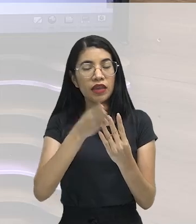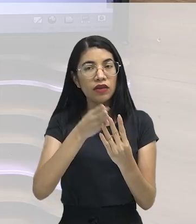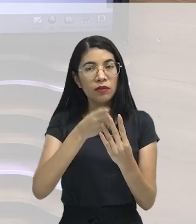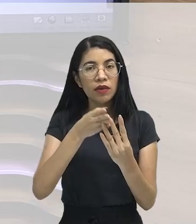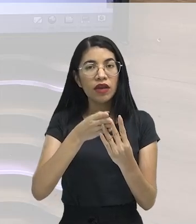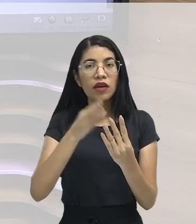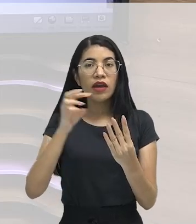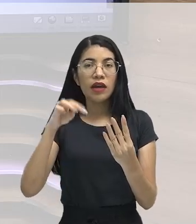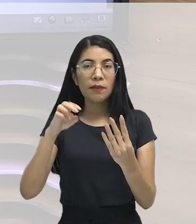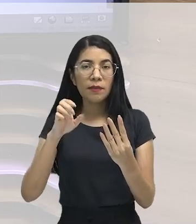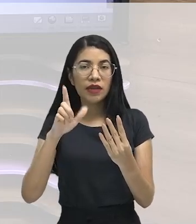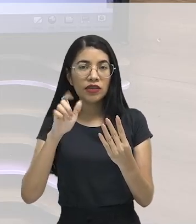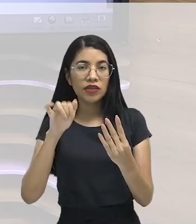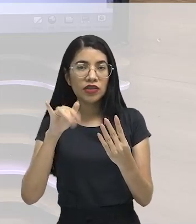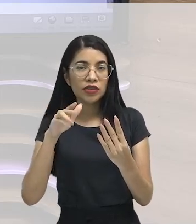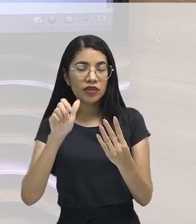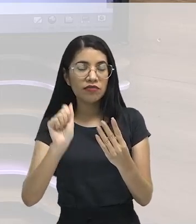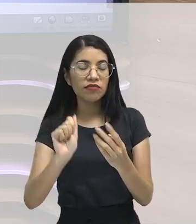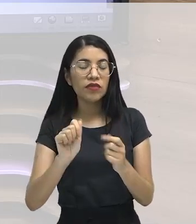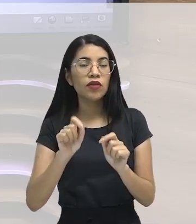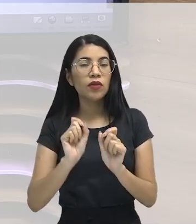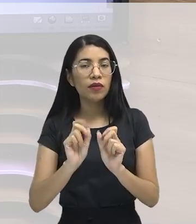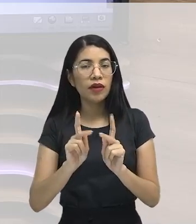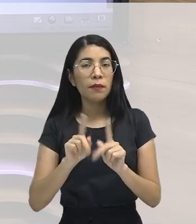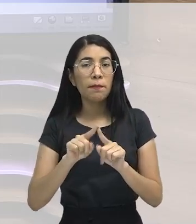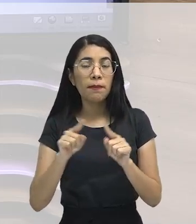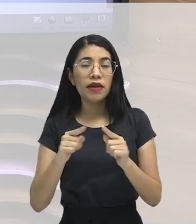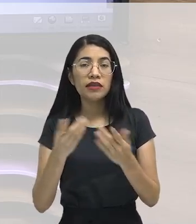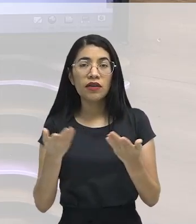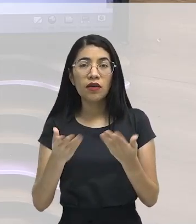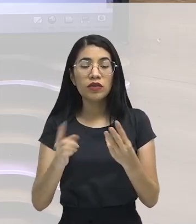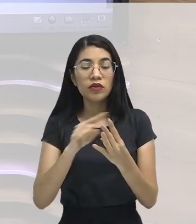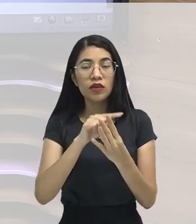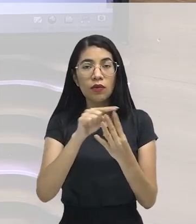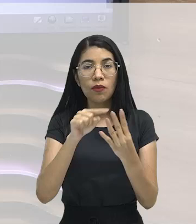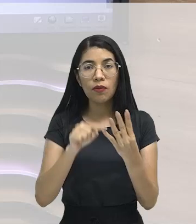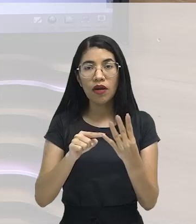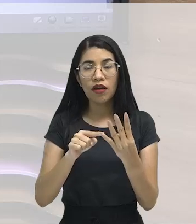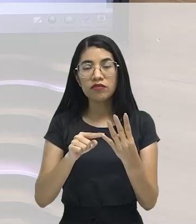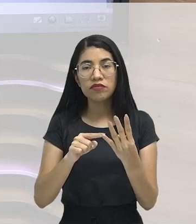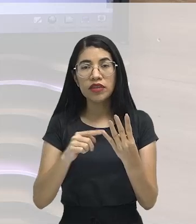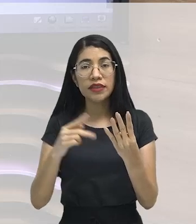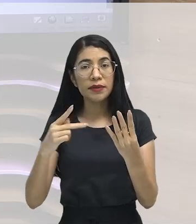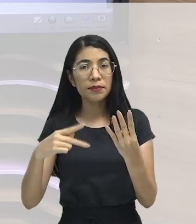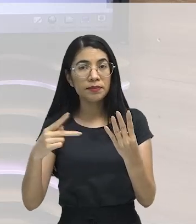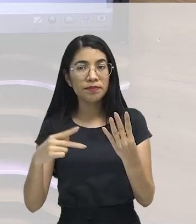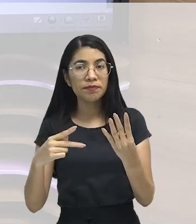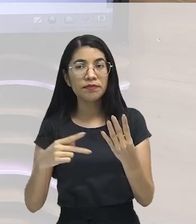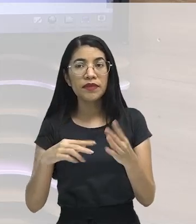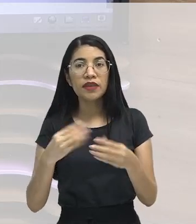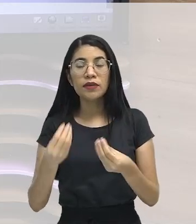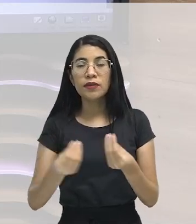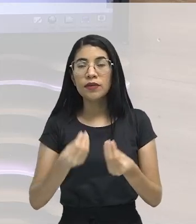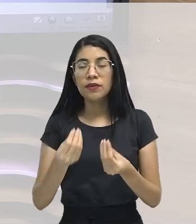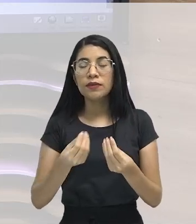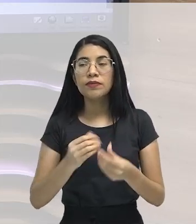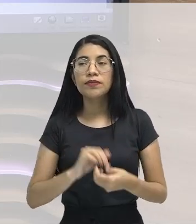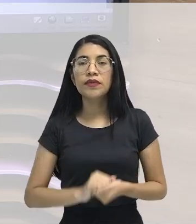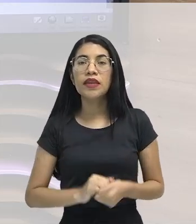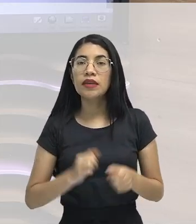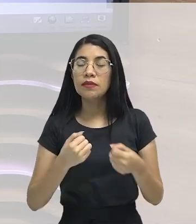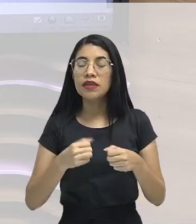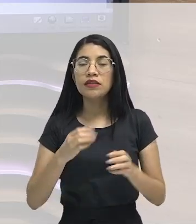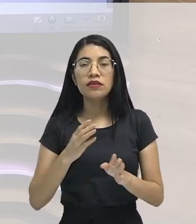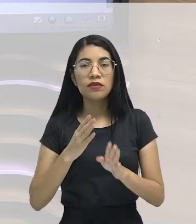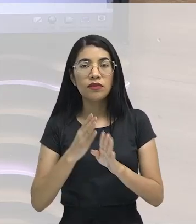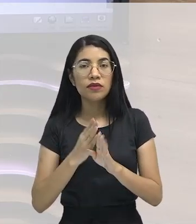era a mediana. Beleza. Mas aqui nós temos 4 termos apenas. Temos o número par. Então, nesse caso, a gente precisa tirar